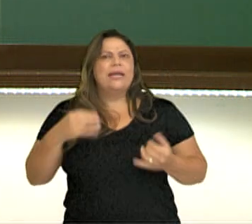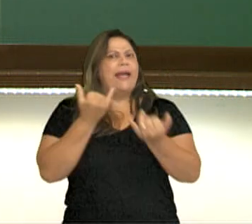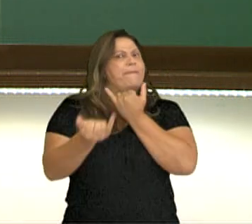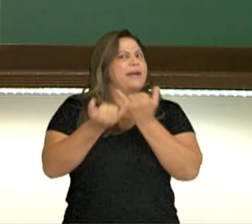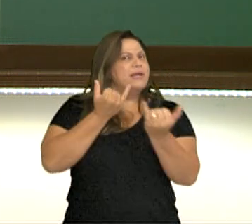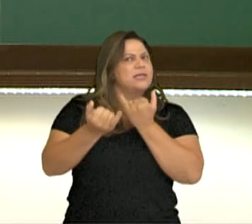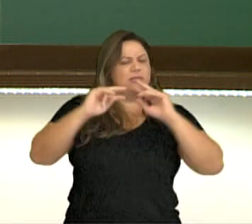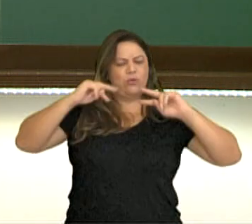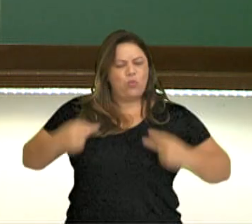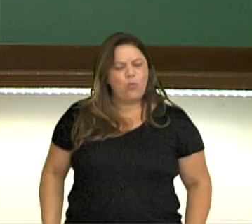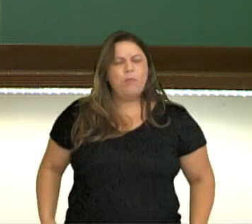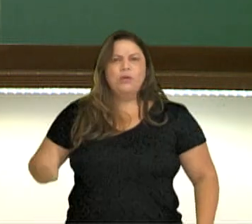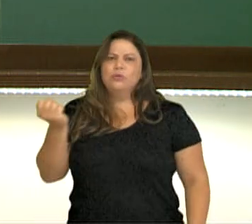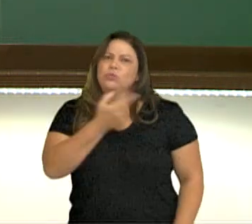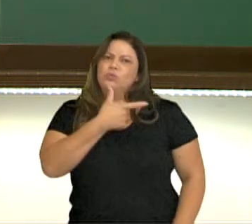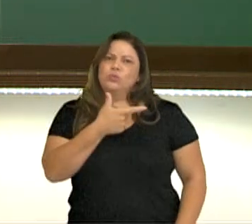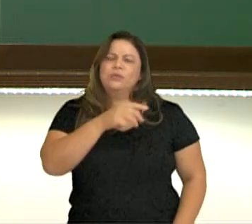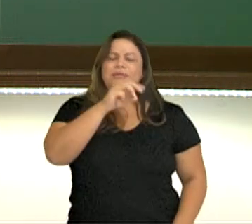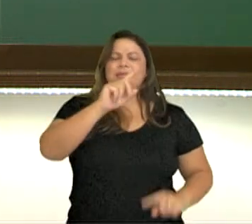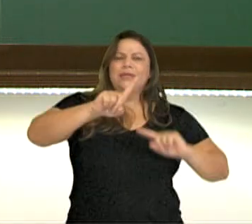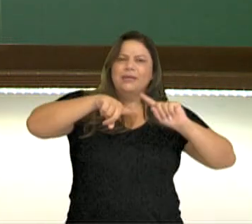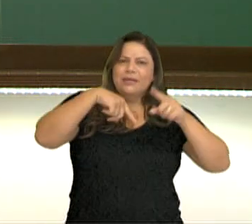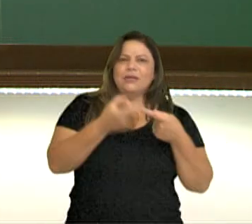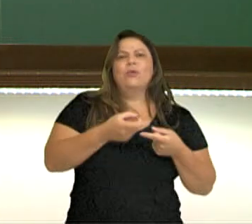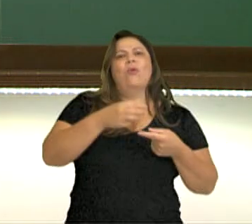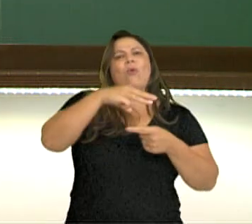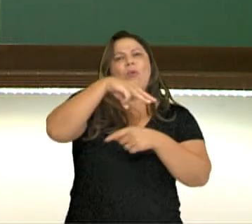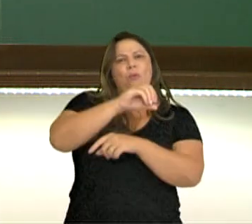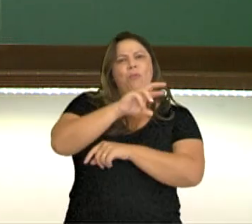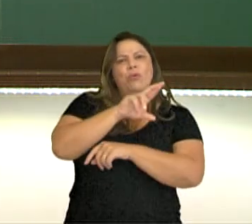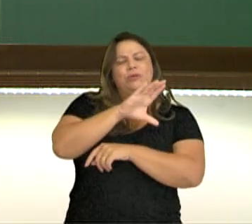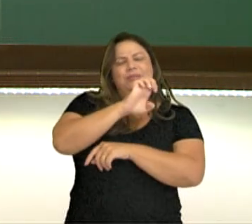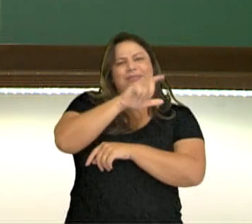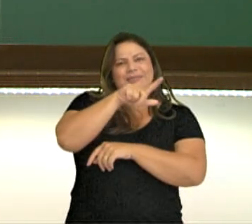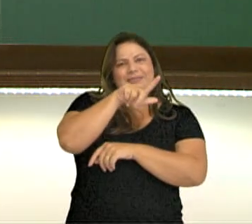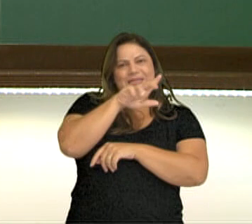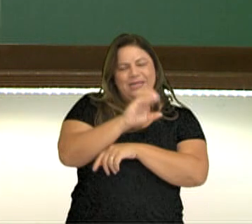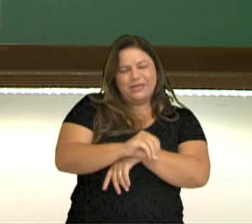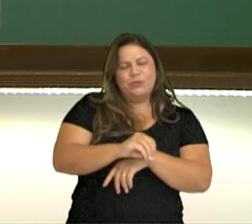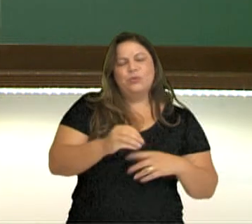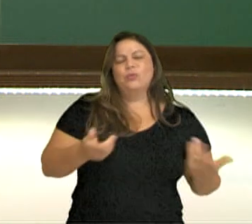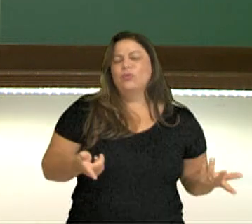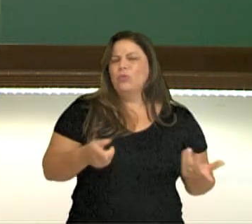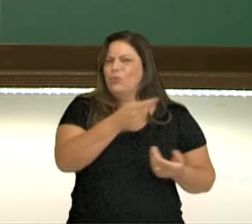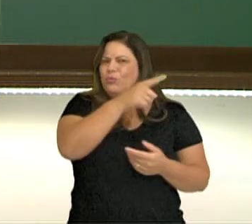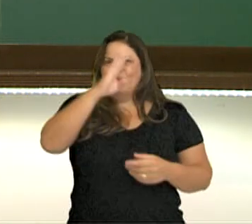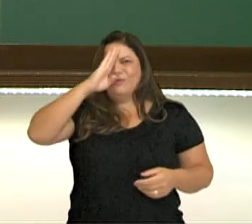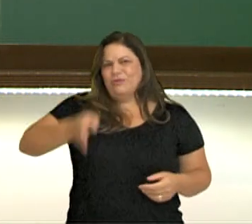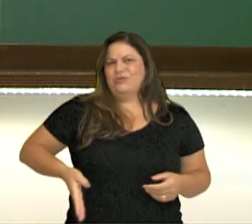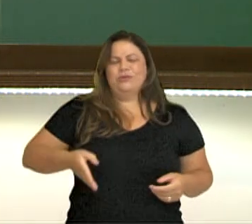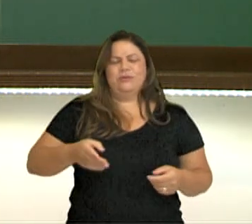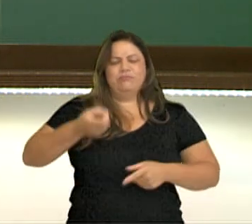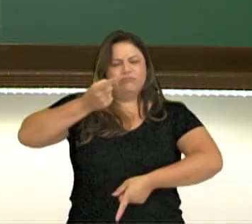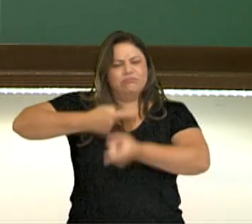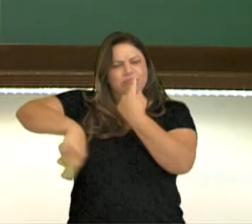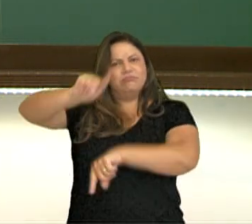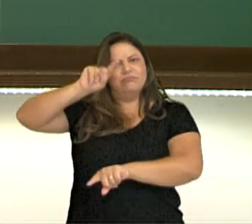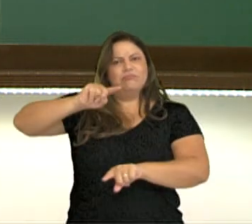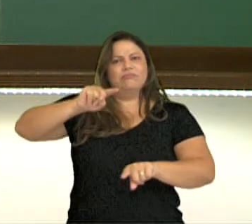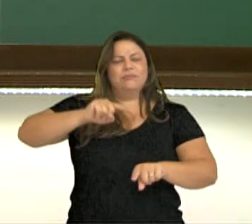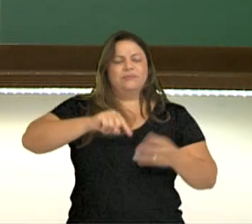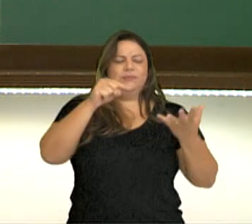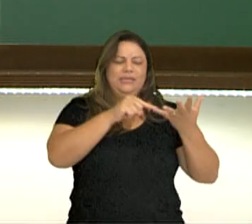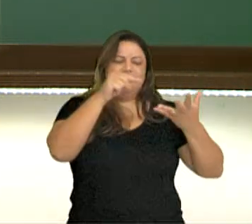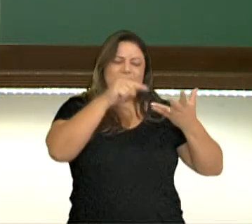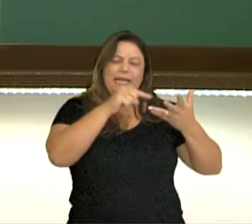do morcego se comparado com o humano. Por isso que chegou à conclusão que não veio direto do morcego para o humano, que teve esse salto primeiro para o pangolim e depois para os